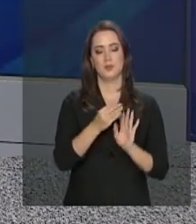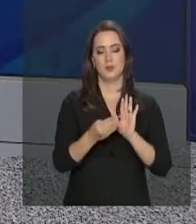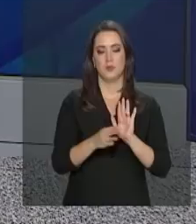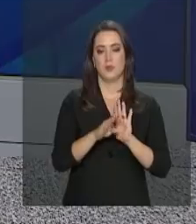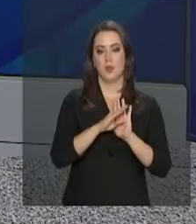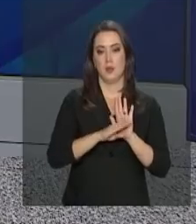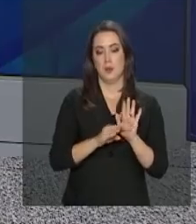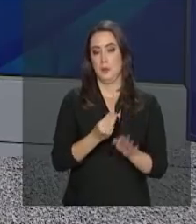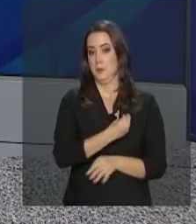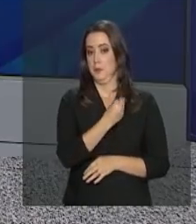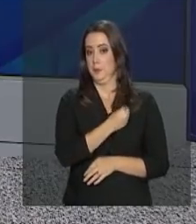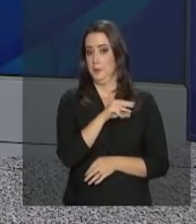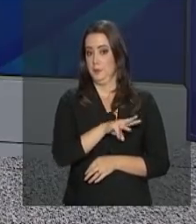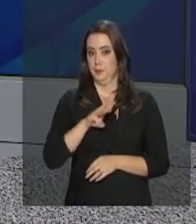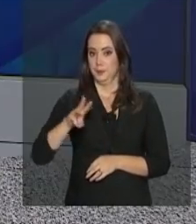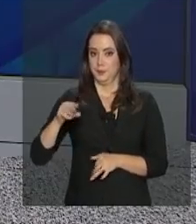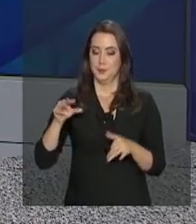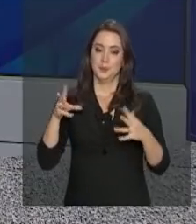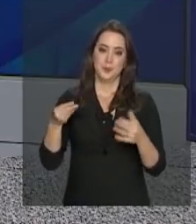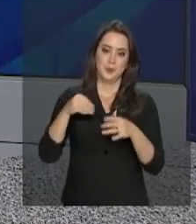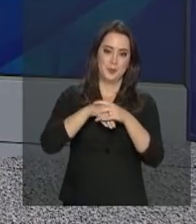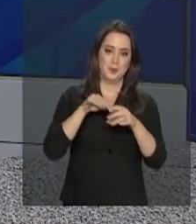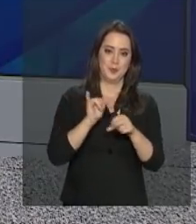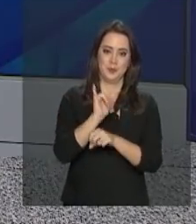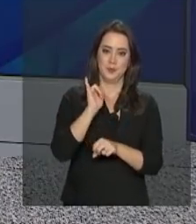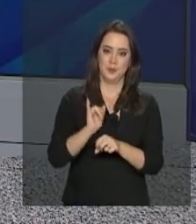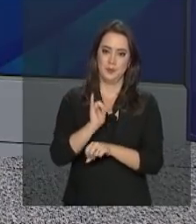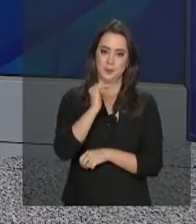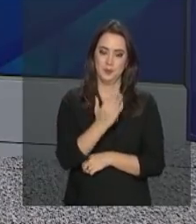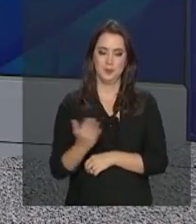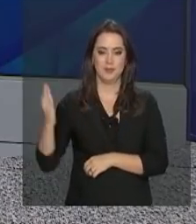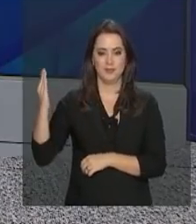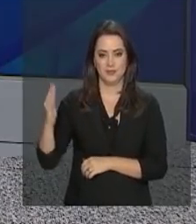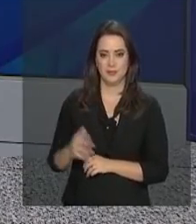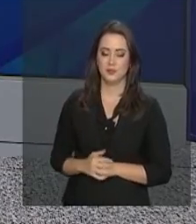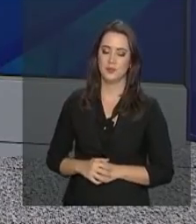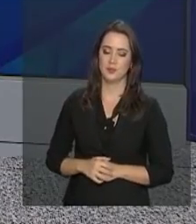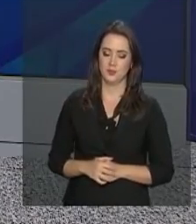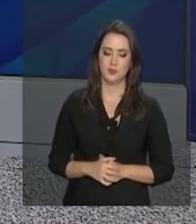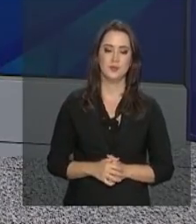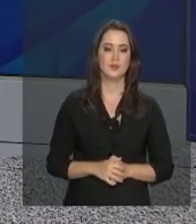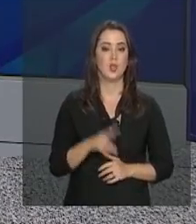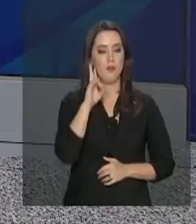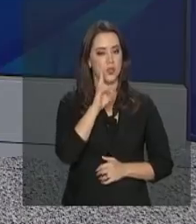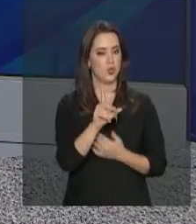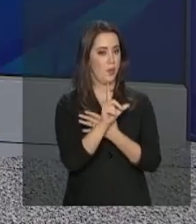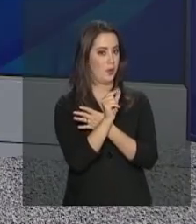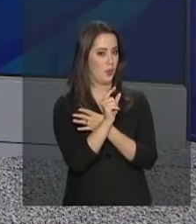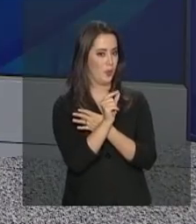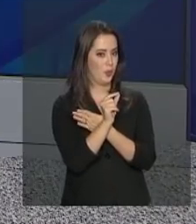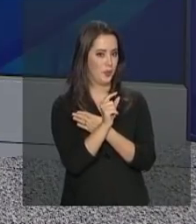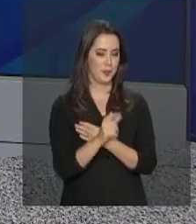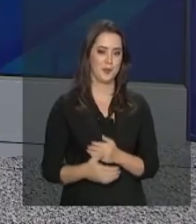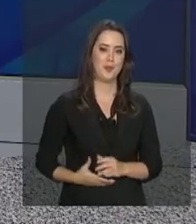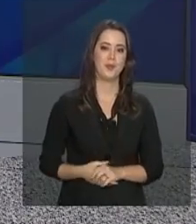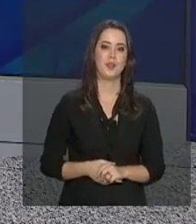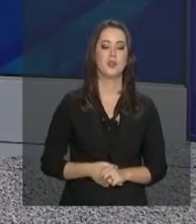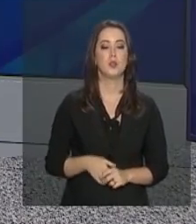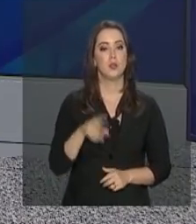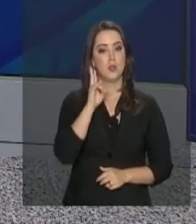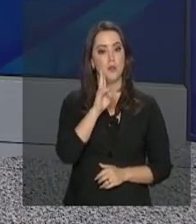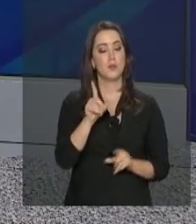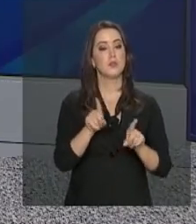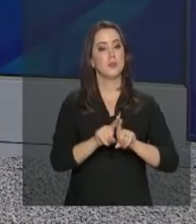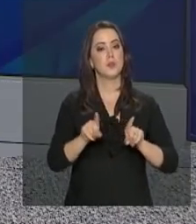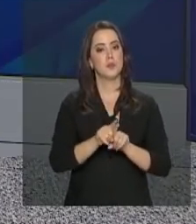ao vivo pelo site da rbr e todas as reportagens a gente está no nosso canal no youtube acesse também o nosso perfil no twitter você